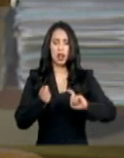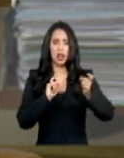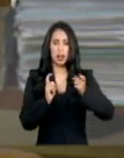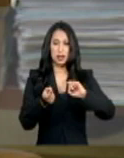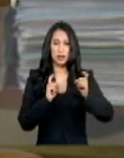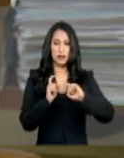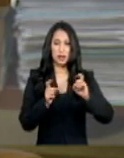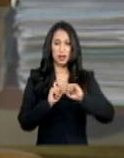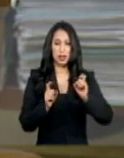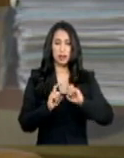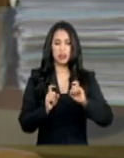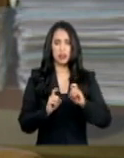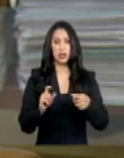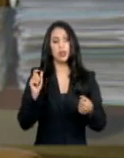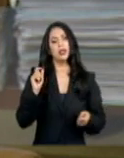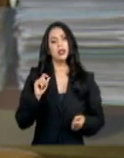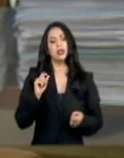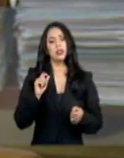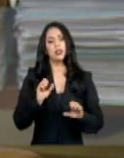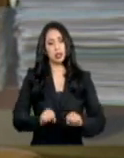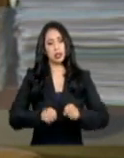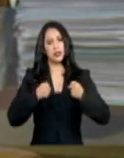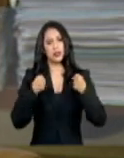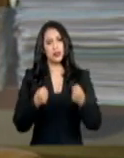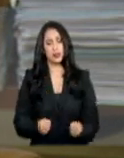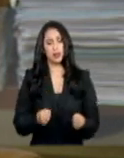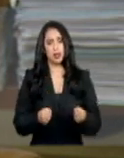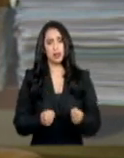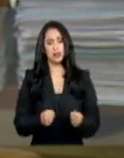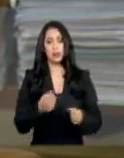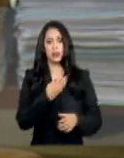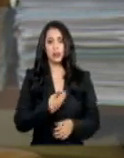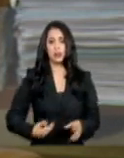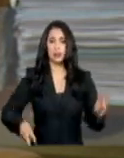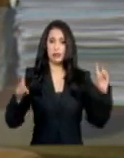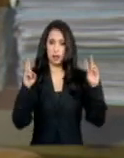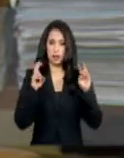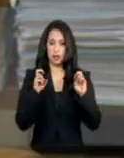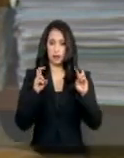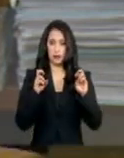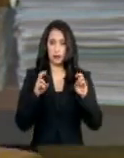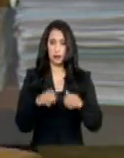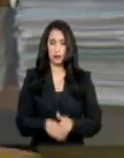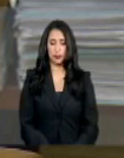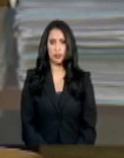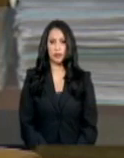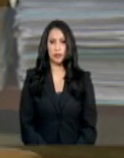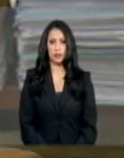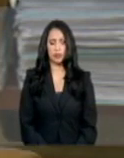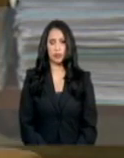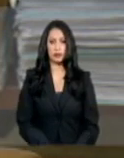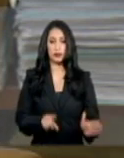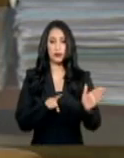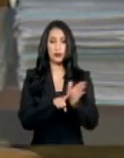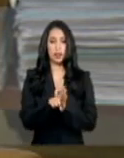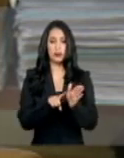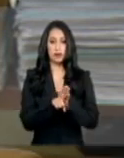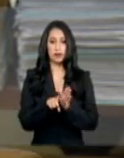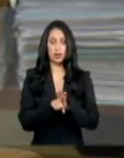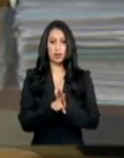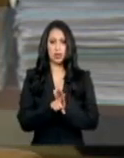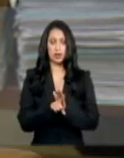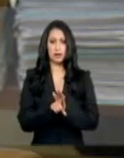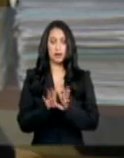em defesa do patrimônio público é rasmus a pesquisa na verdade nesse contexto